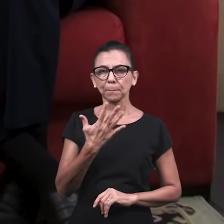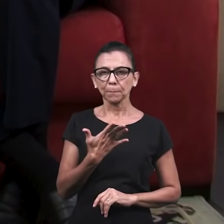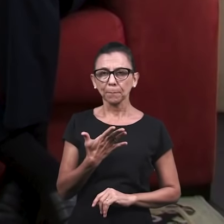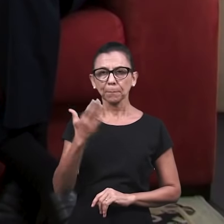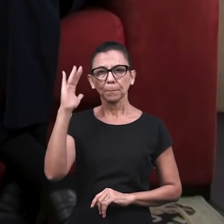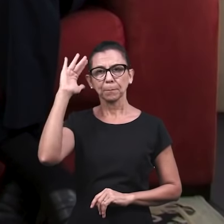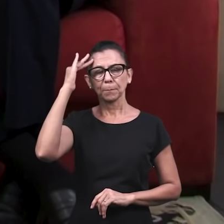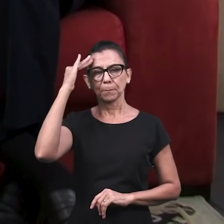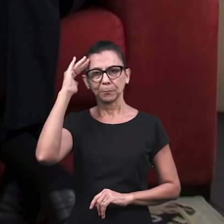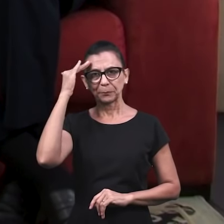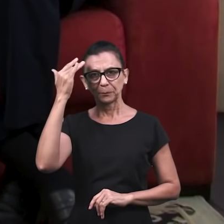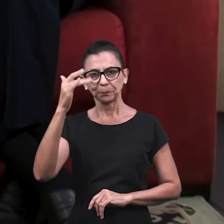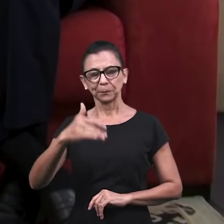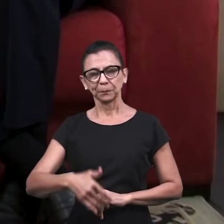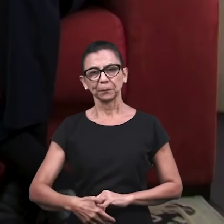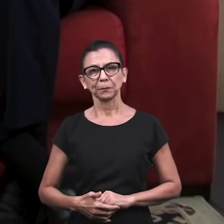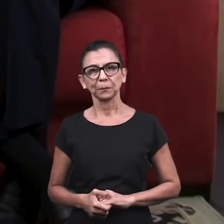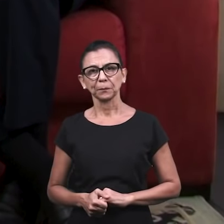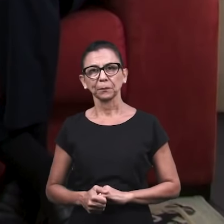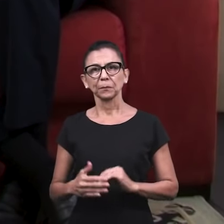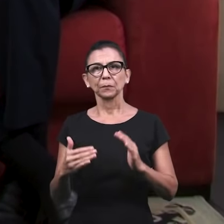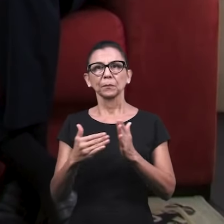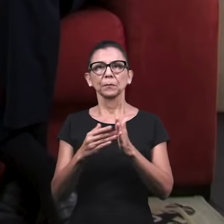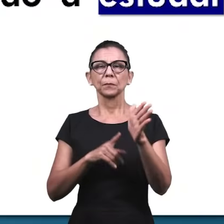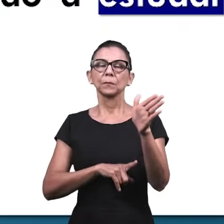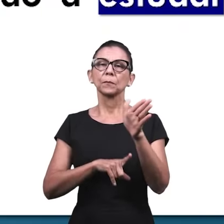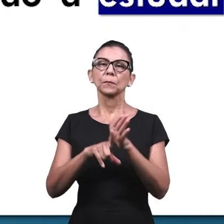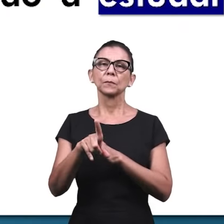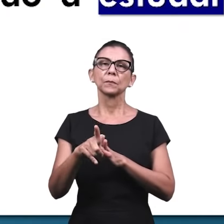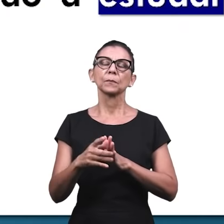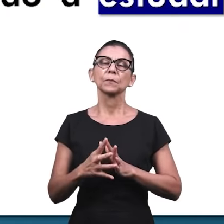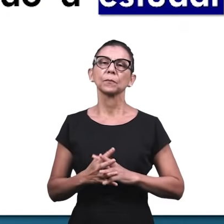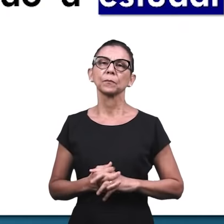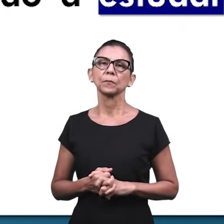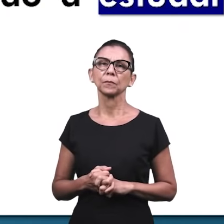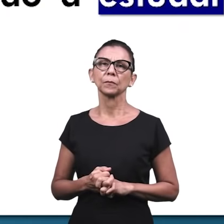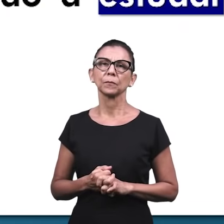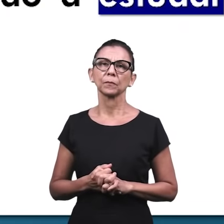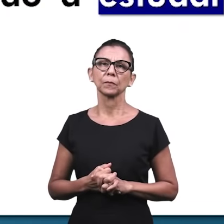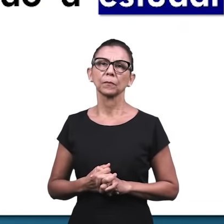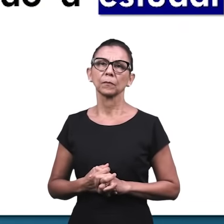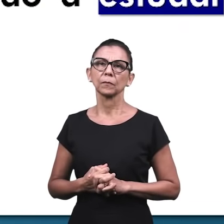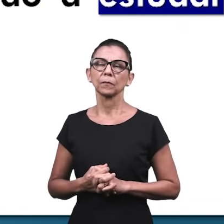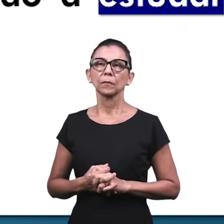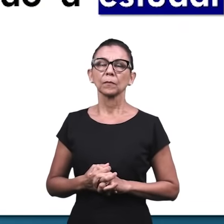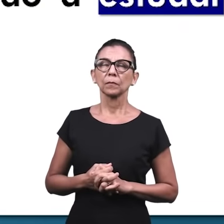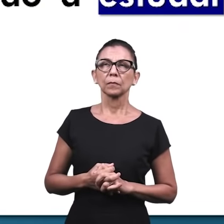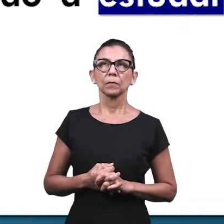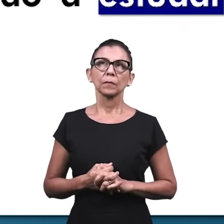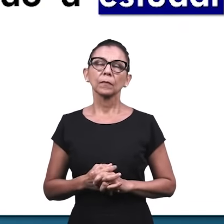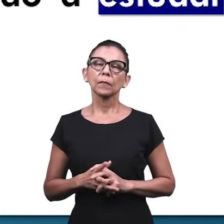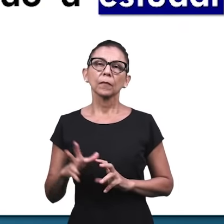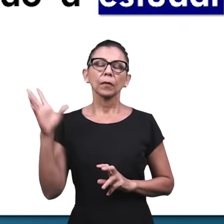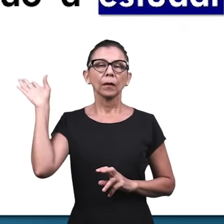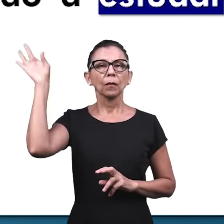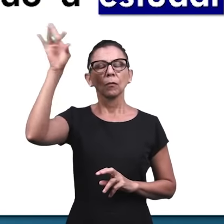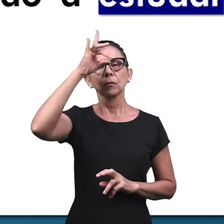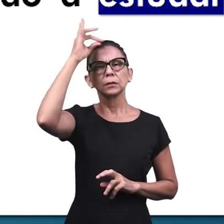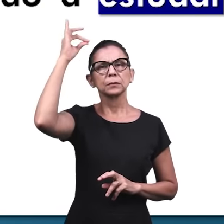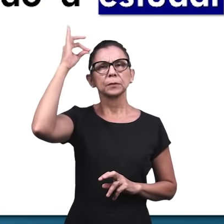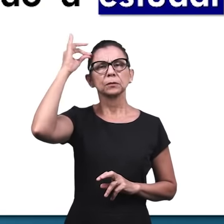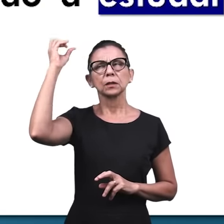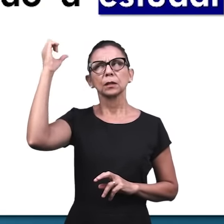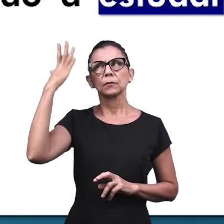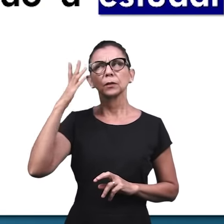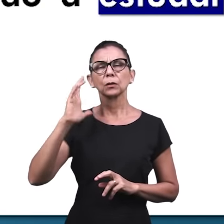grande. Glória a Jesus. Vamos então à nossa última pergunta. Por que o Espírito Santo está nos levando a estudar este